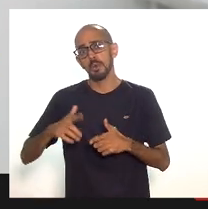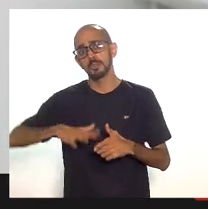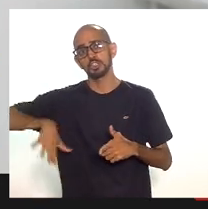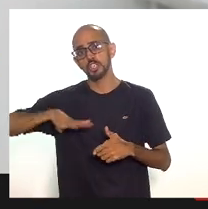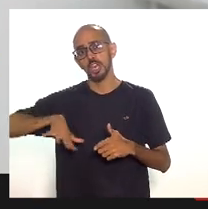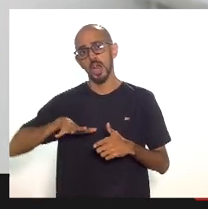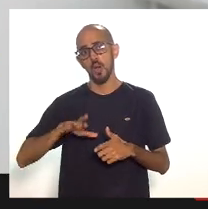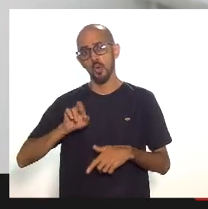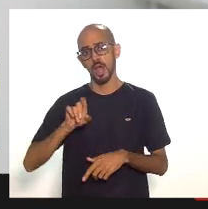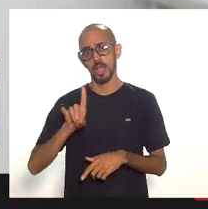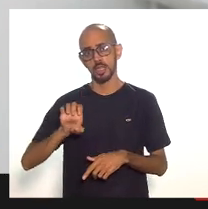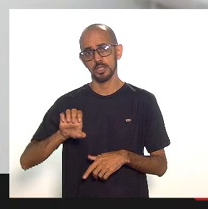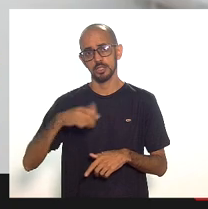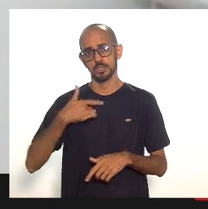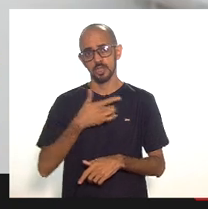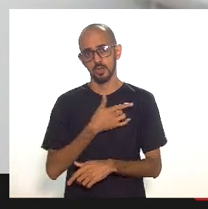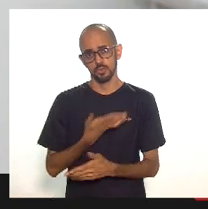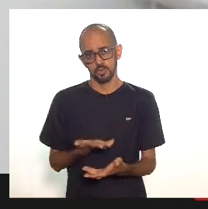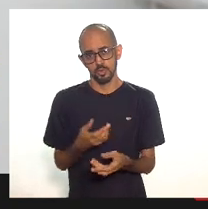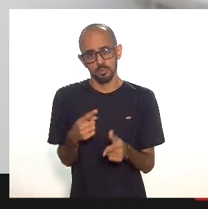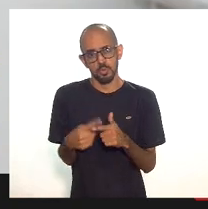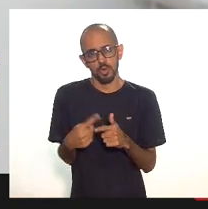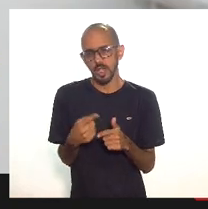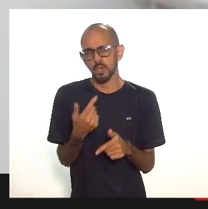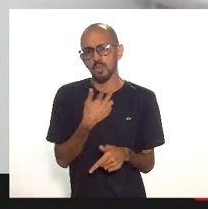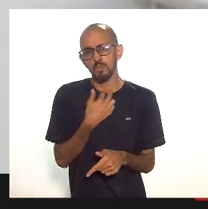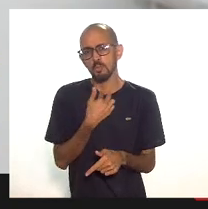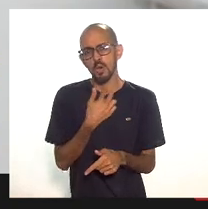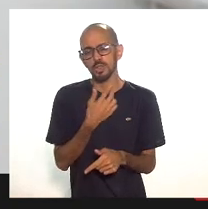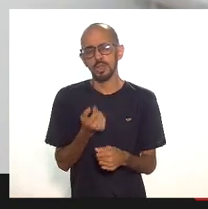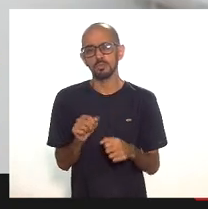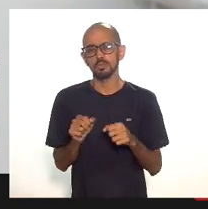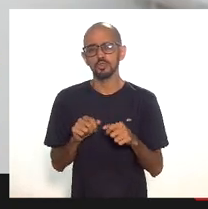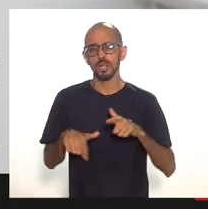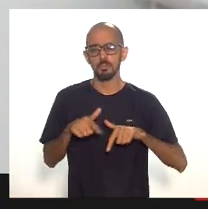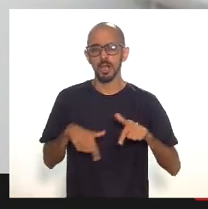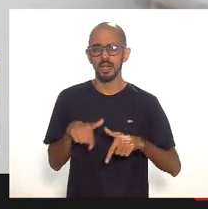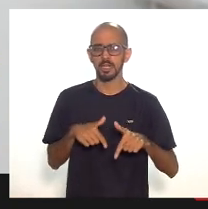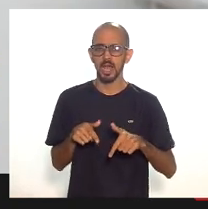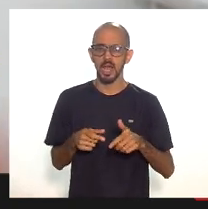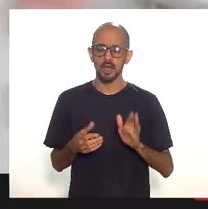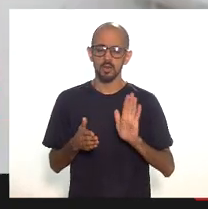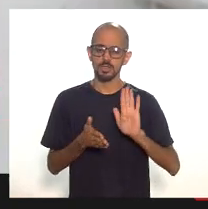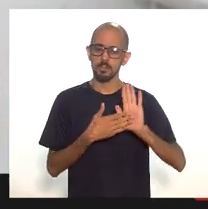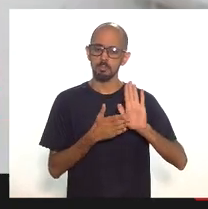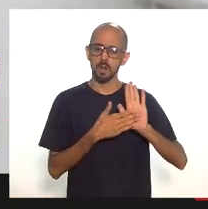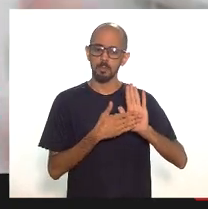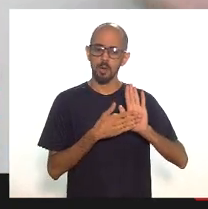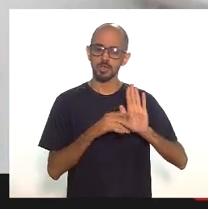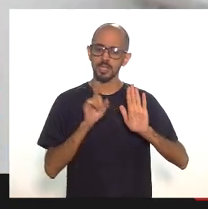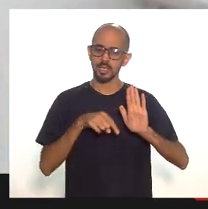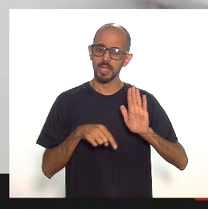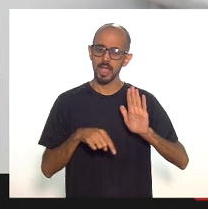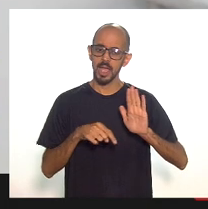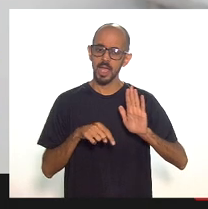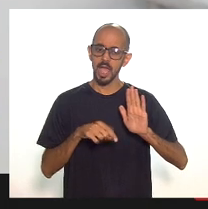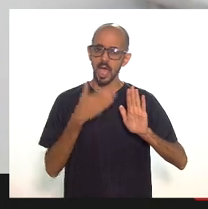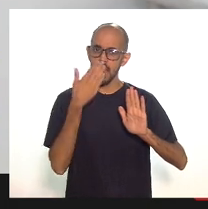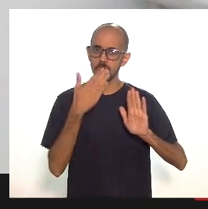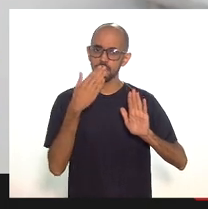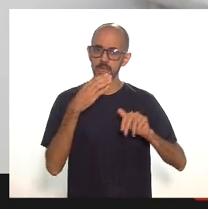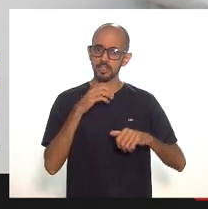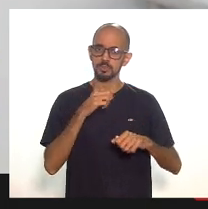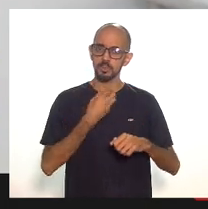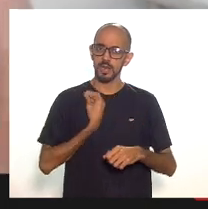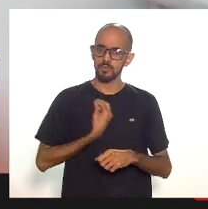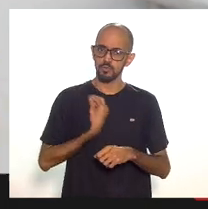o seguinte, por que não podemos agora já trabalhar com a proposta que a Frente pela Vida, a Abrasco, outras entidades, o